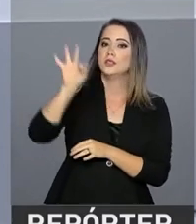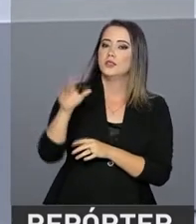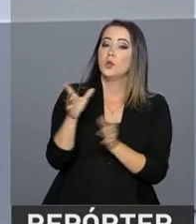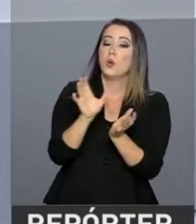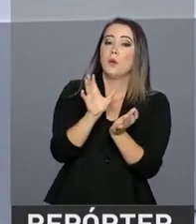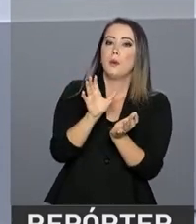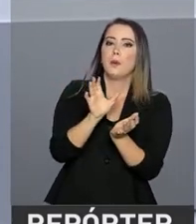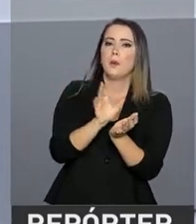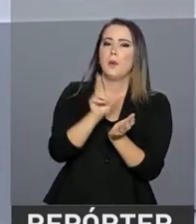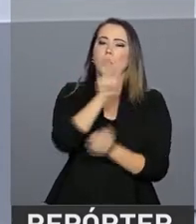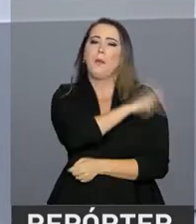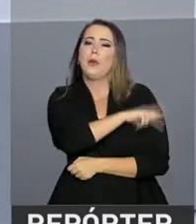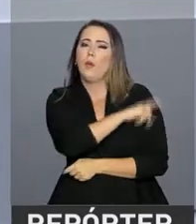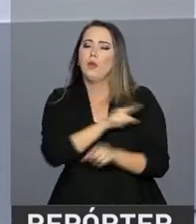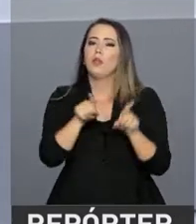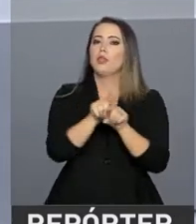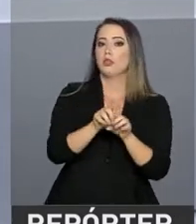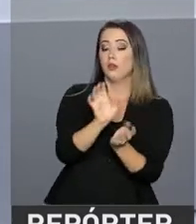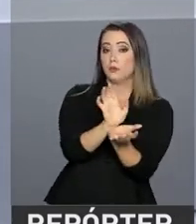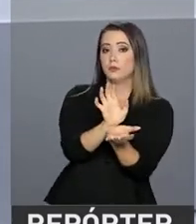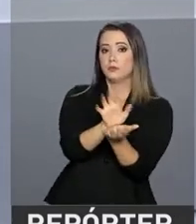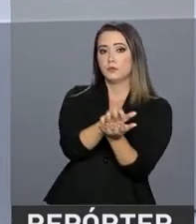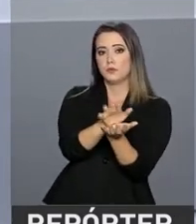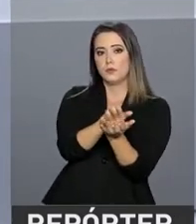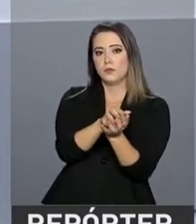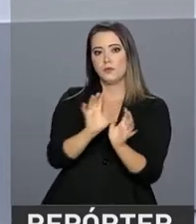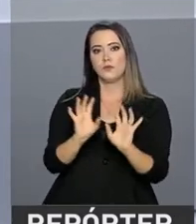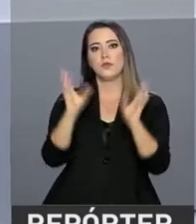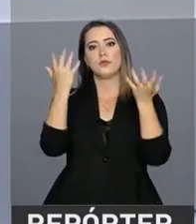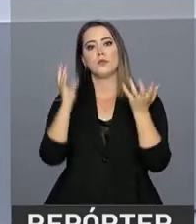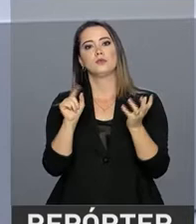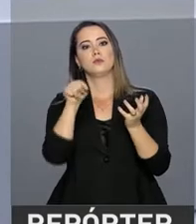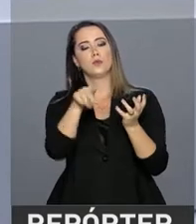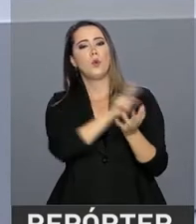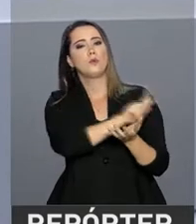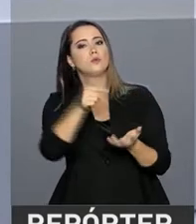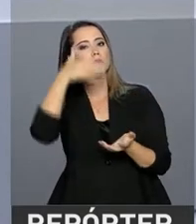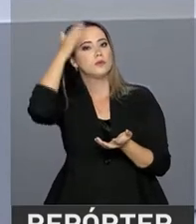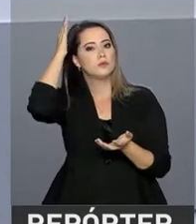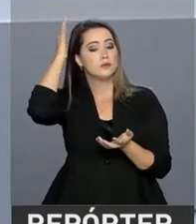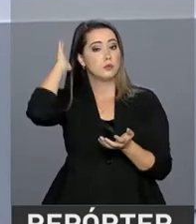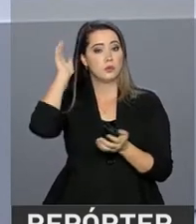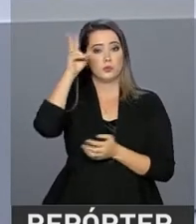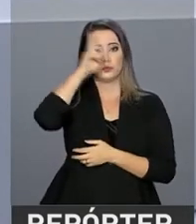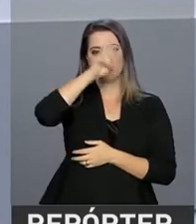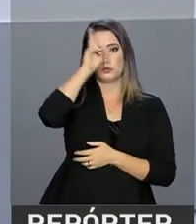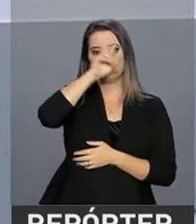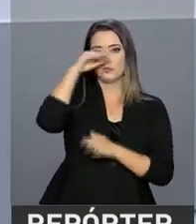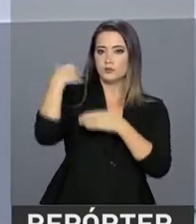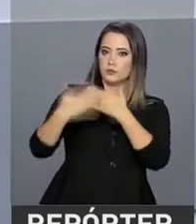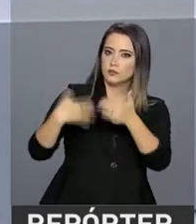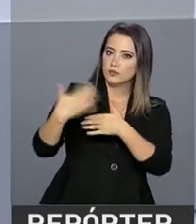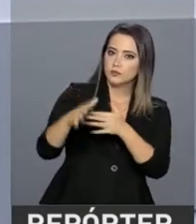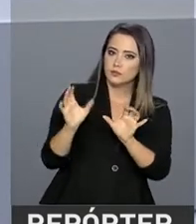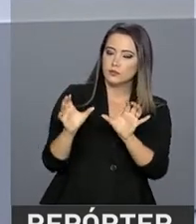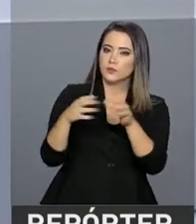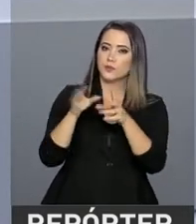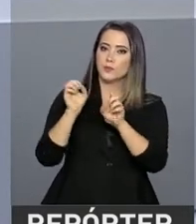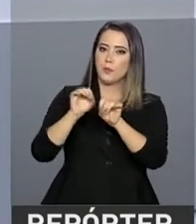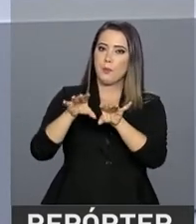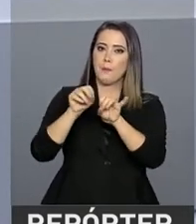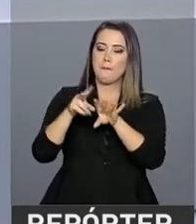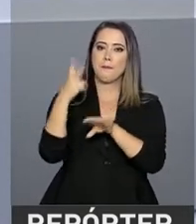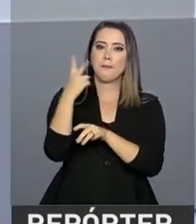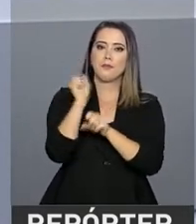delta do parnaíba no piauí do agreste de pernambuco durante a cerimônia o presidente lembrou os avanços na área da educação nos últimos